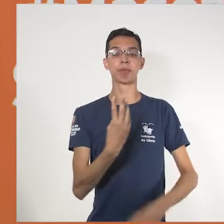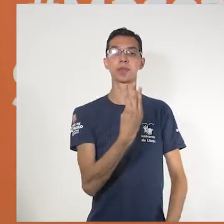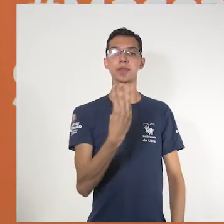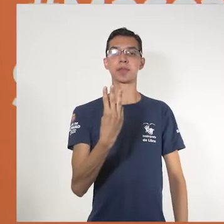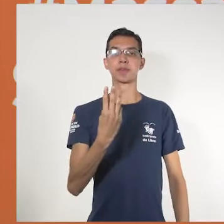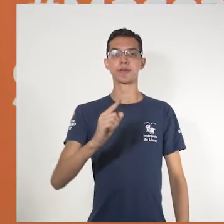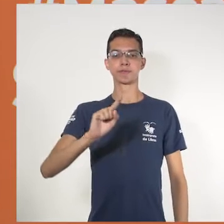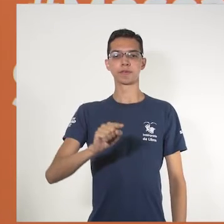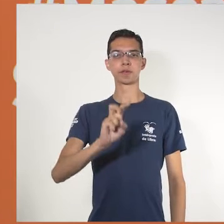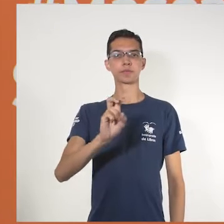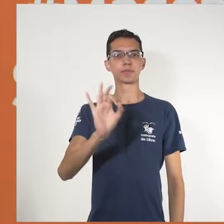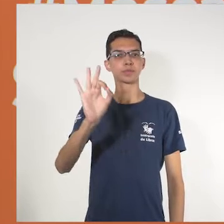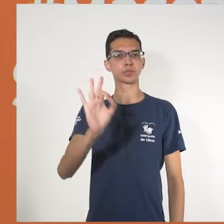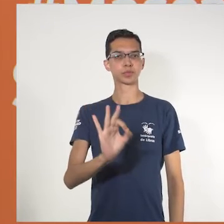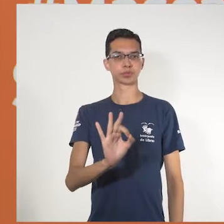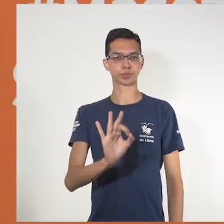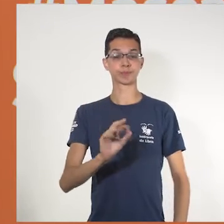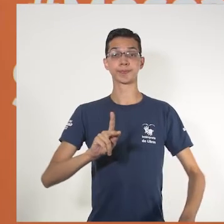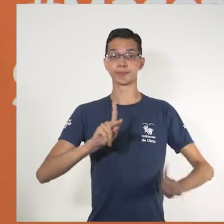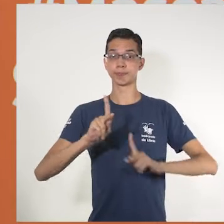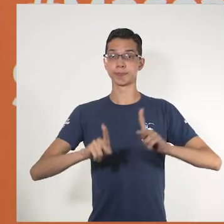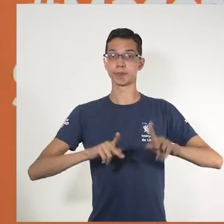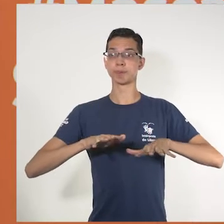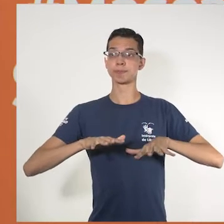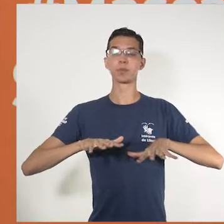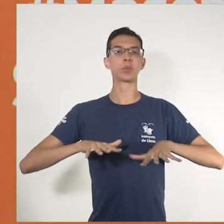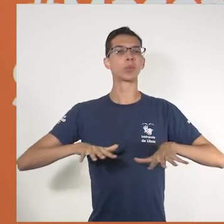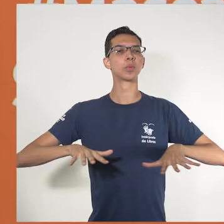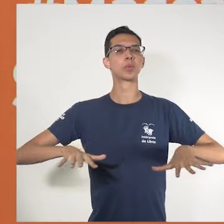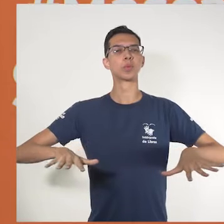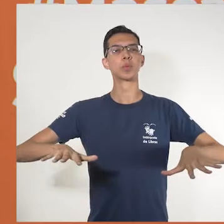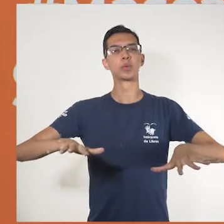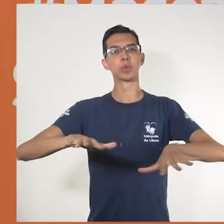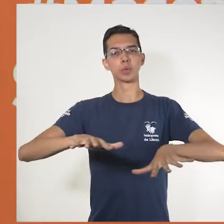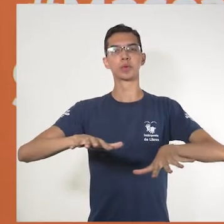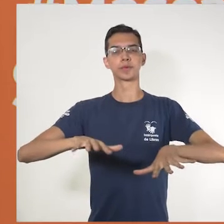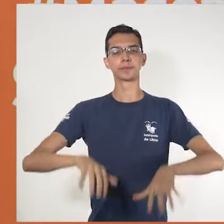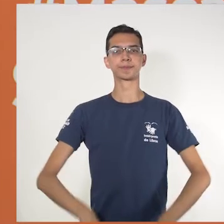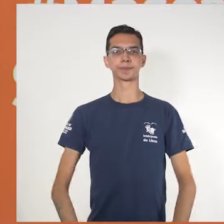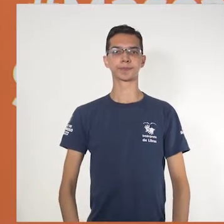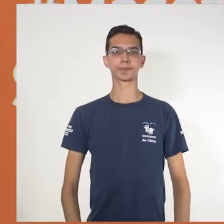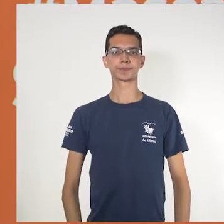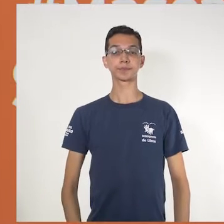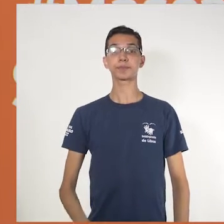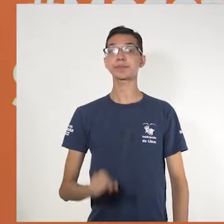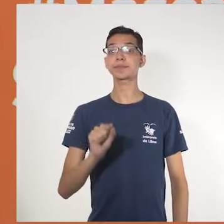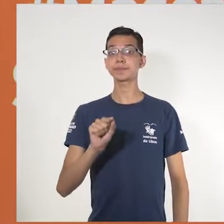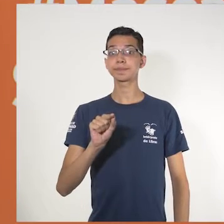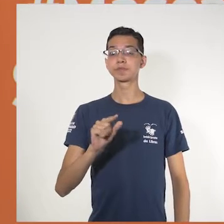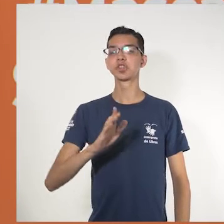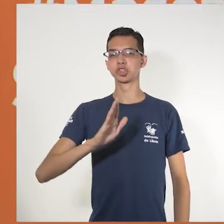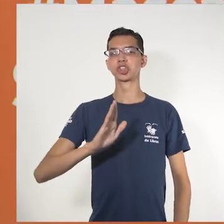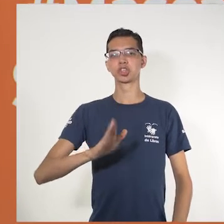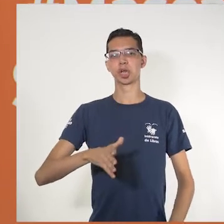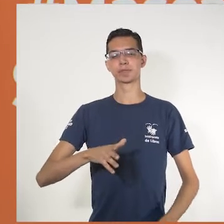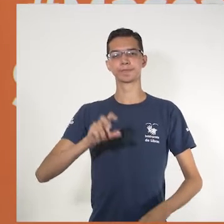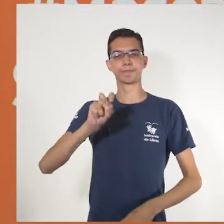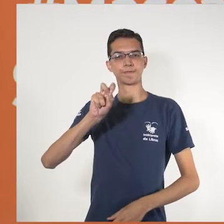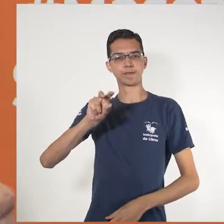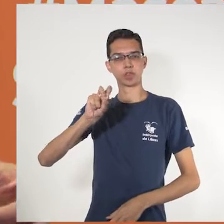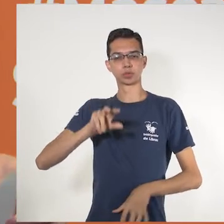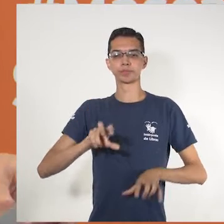33,5% da população está na prevalência, ou seja, já teve contato com o